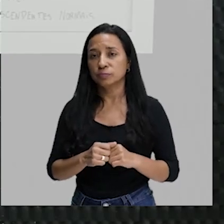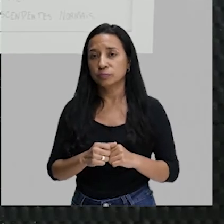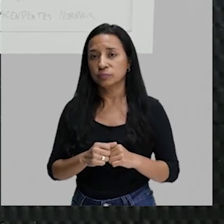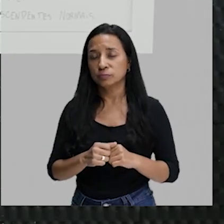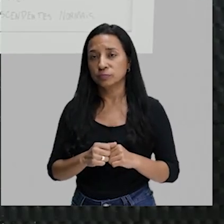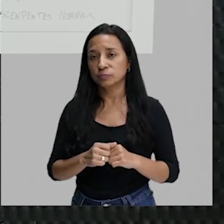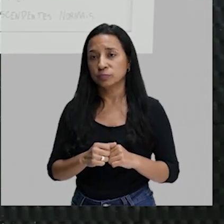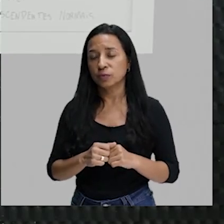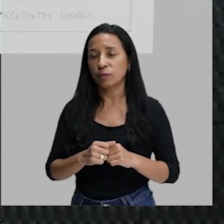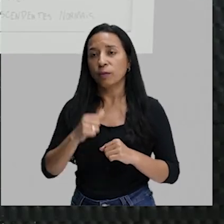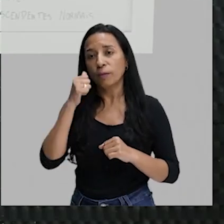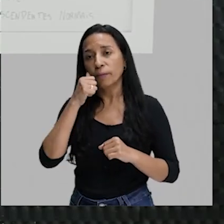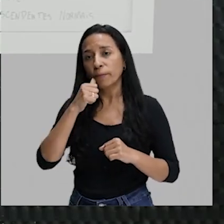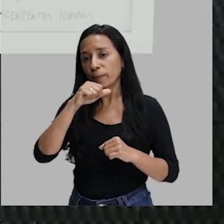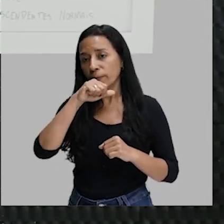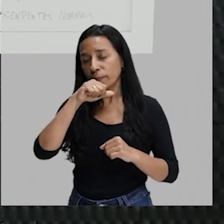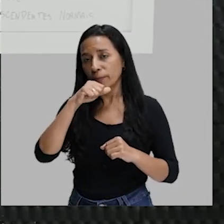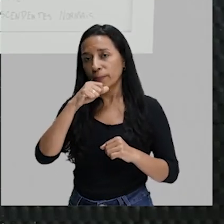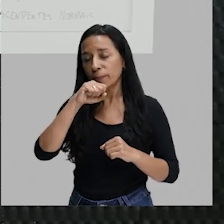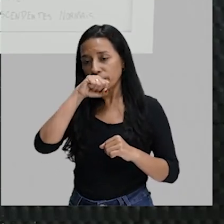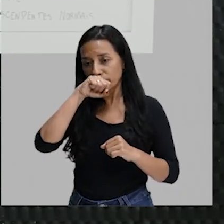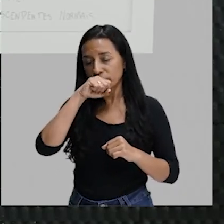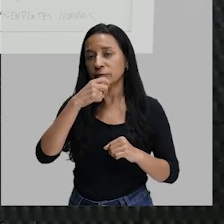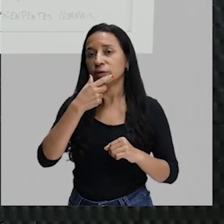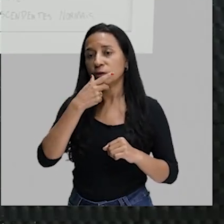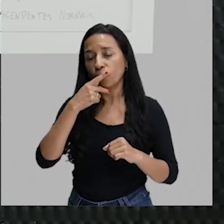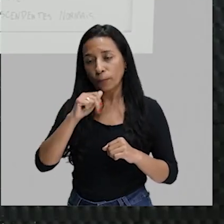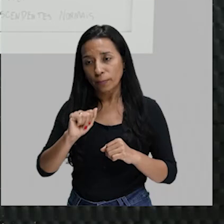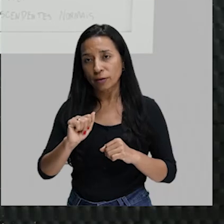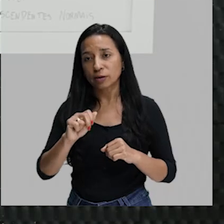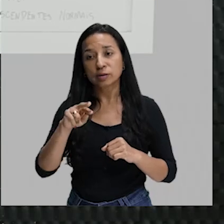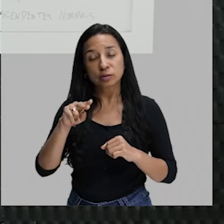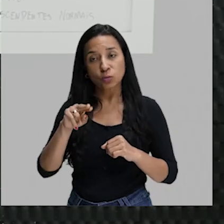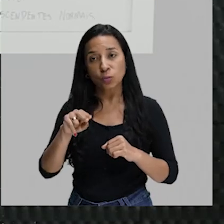que é diferente, os pais serão, nesse caso,